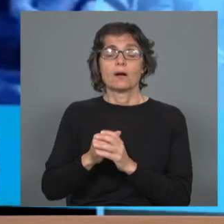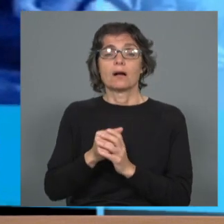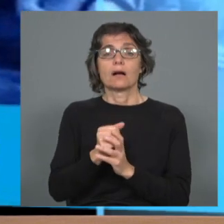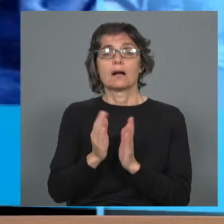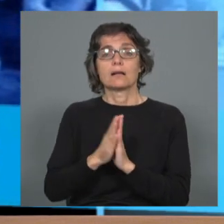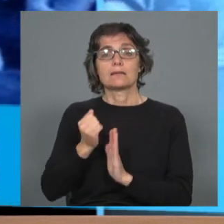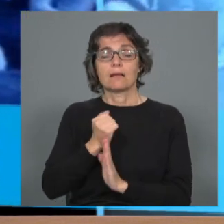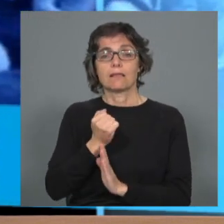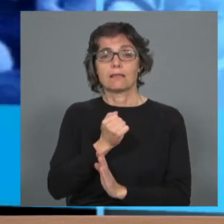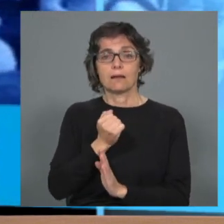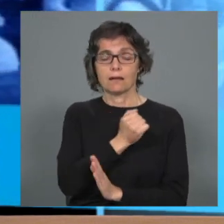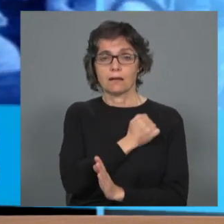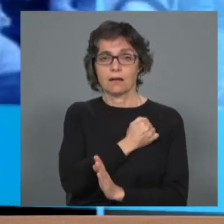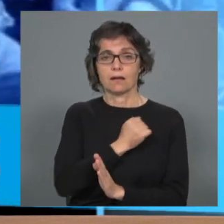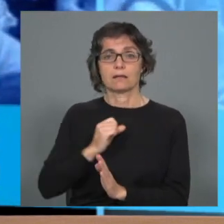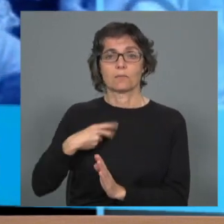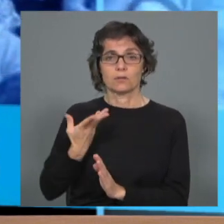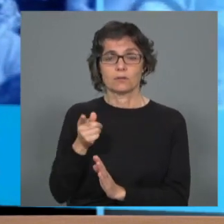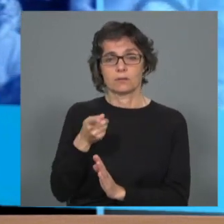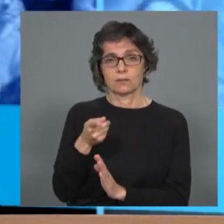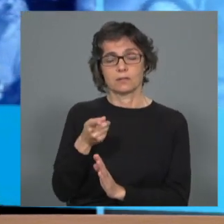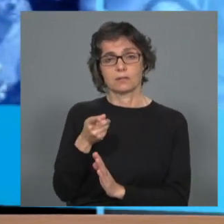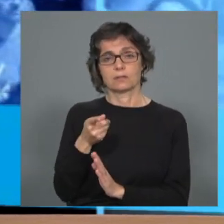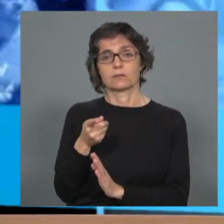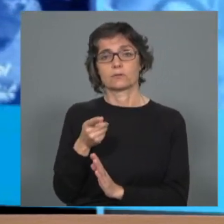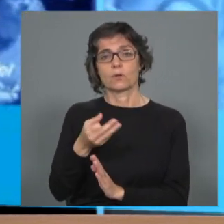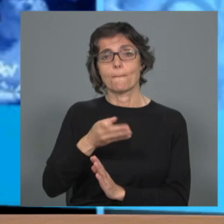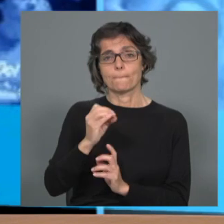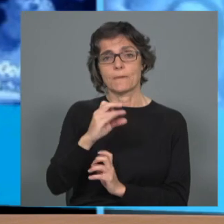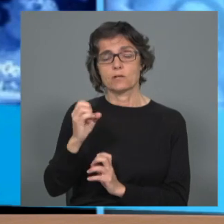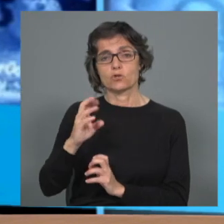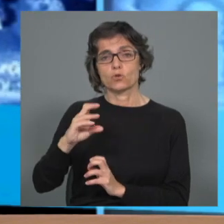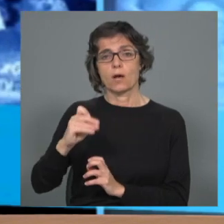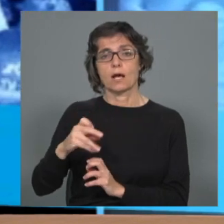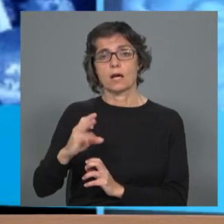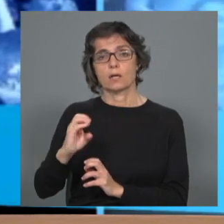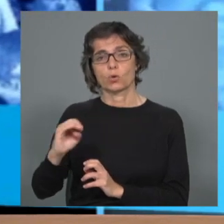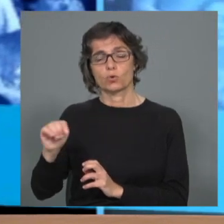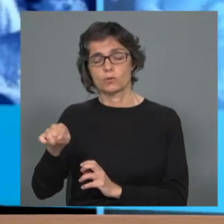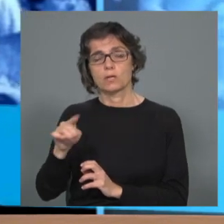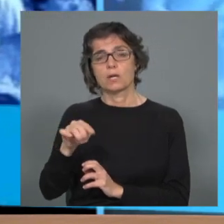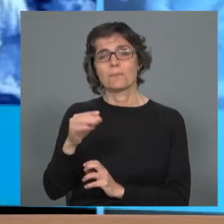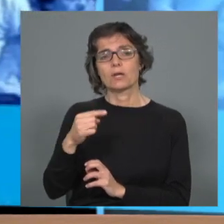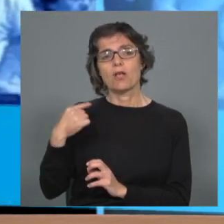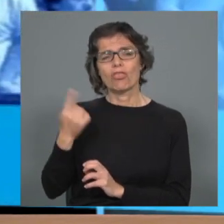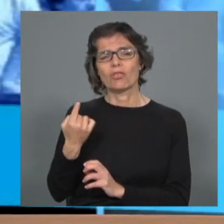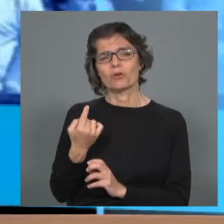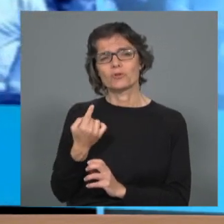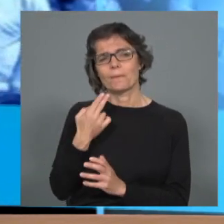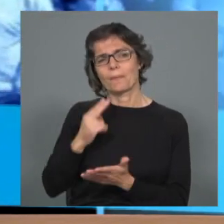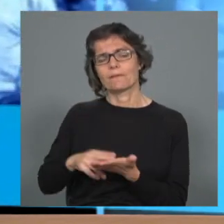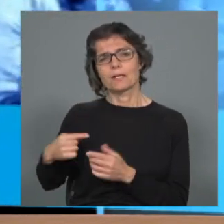residência em Paço de Arcos, mas no dia-a-dia nós temos este